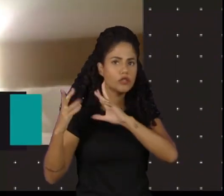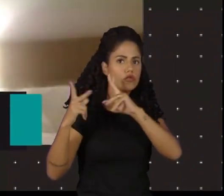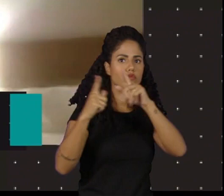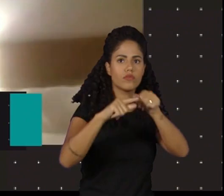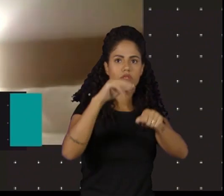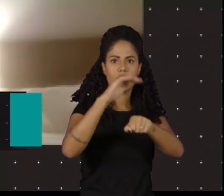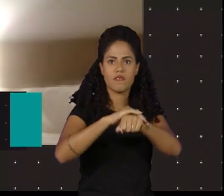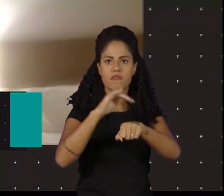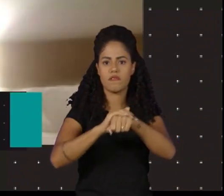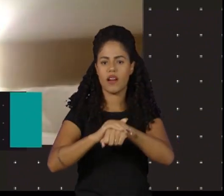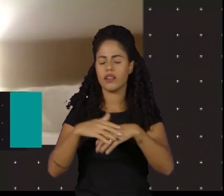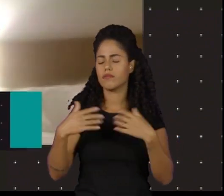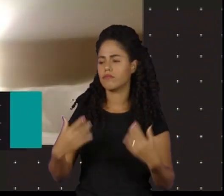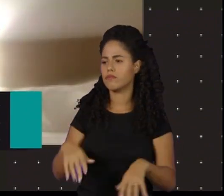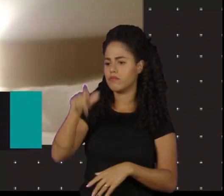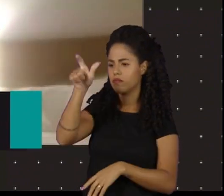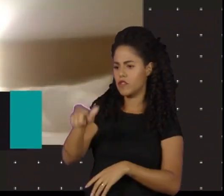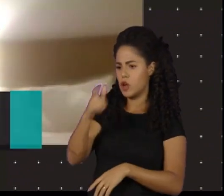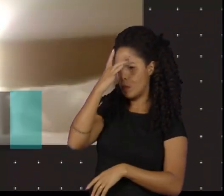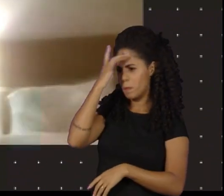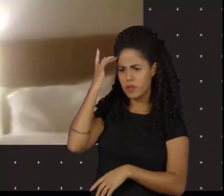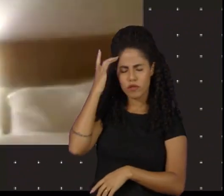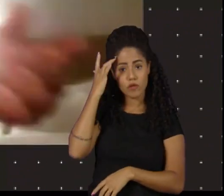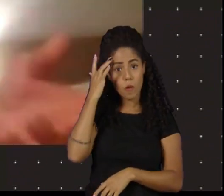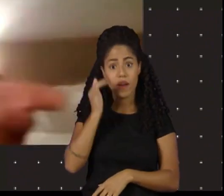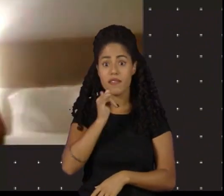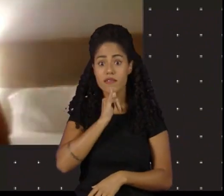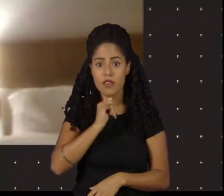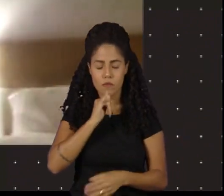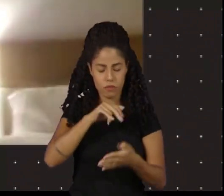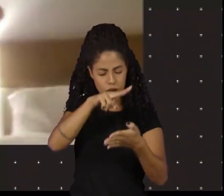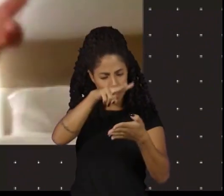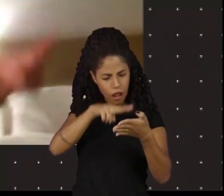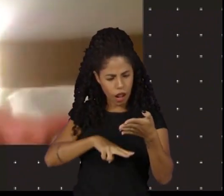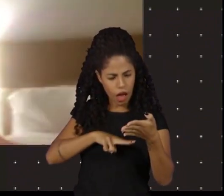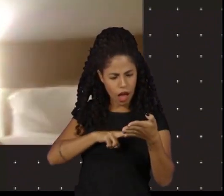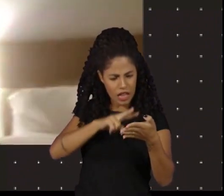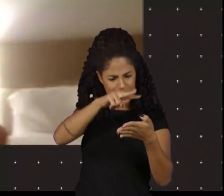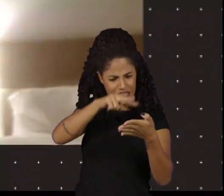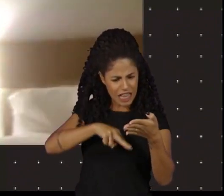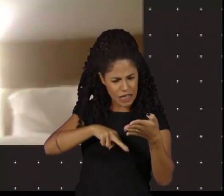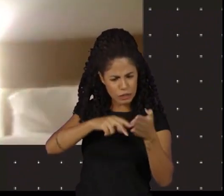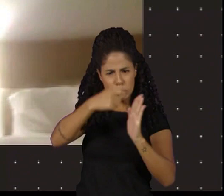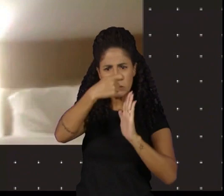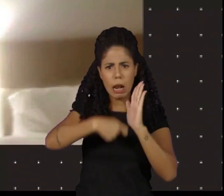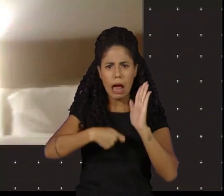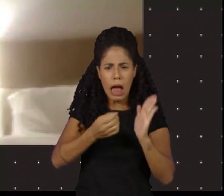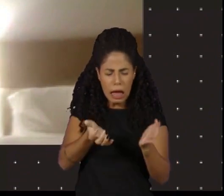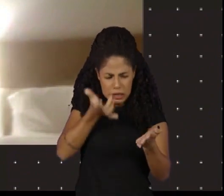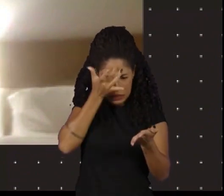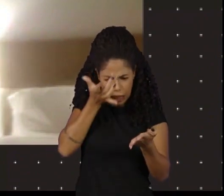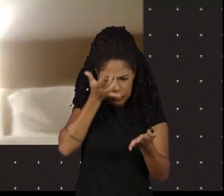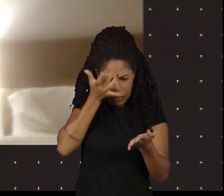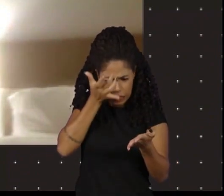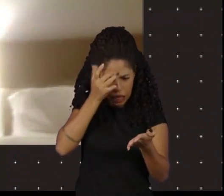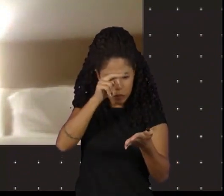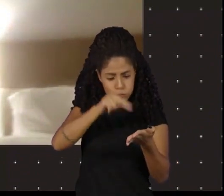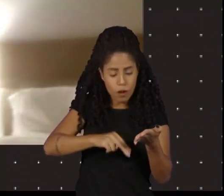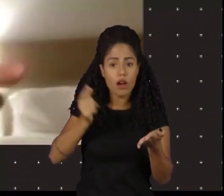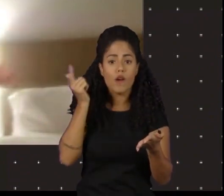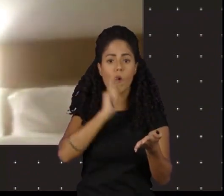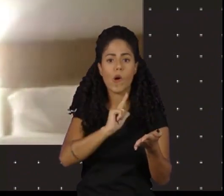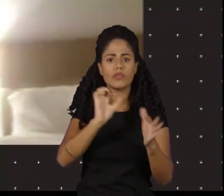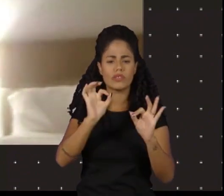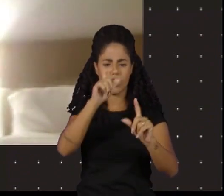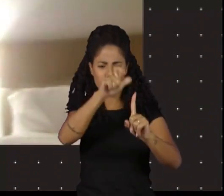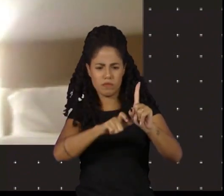caçapa. É um craque. Ele pega textos de teatro, de cinema, de televisão, destrincha, desenvolve um personagem, conta uma história